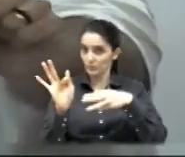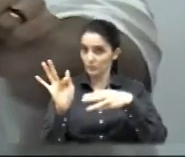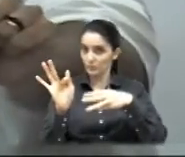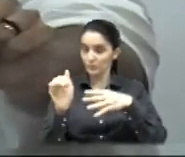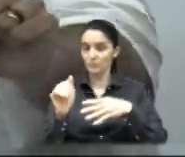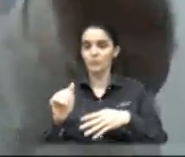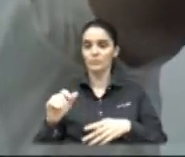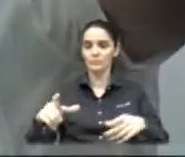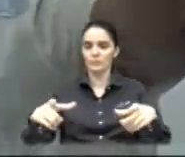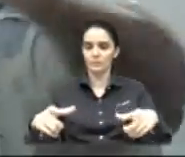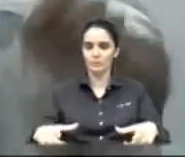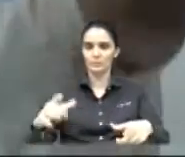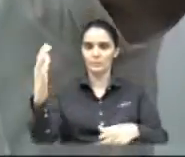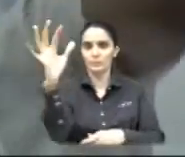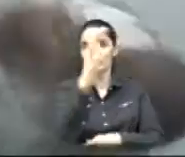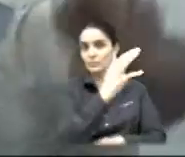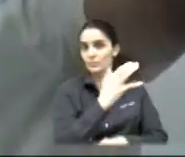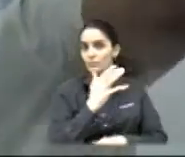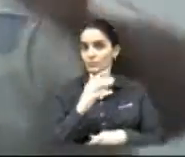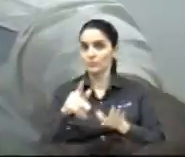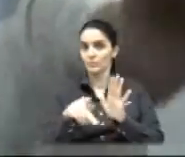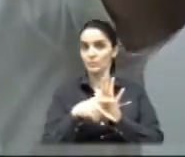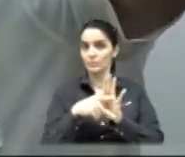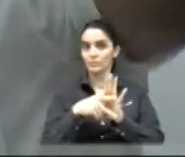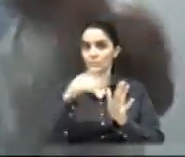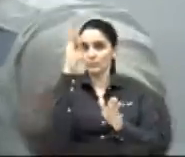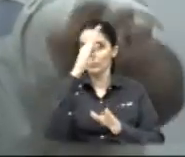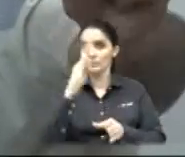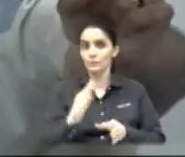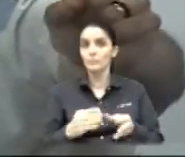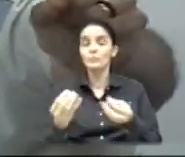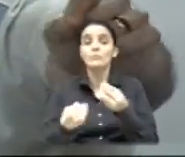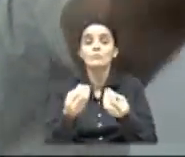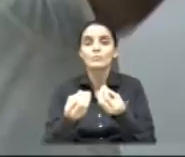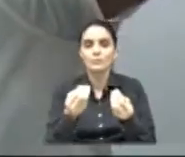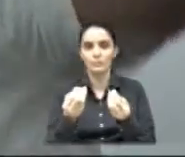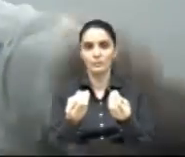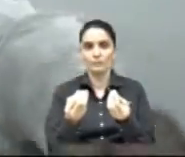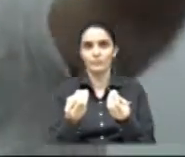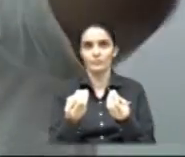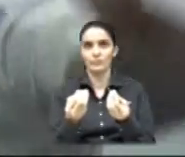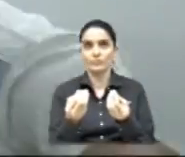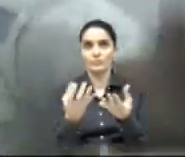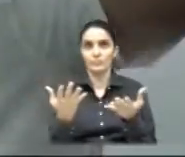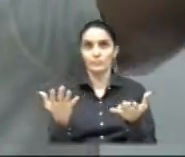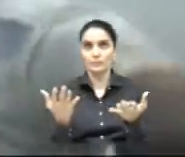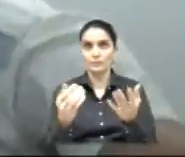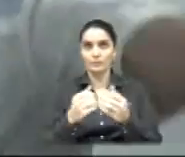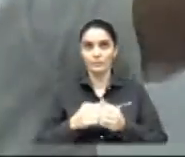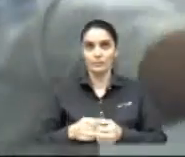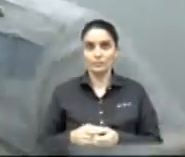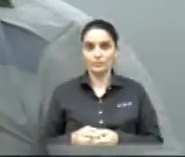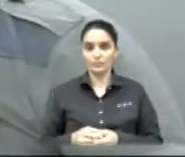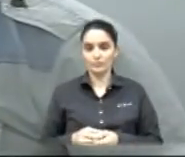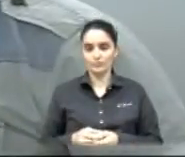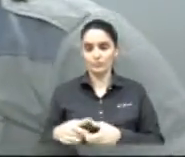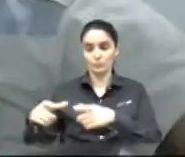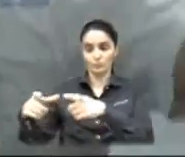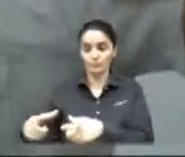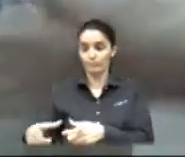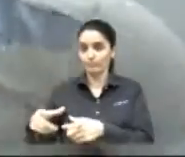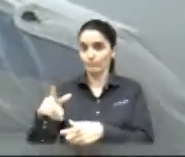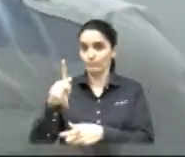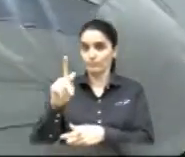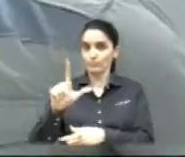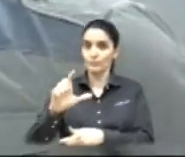União, como é que nós vamos fazer um plebiscito em cima de uma área que não é do município? É